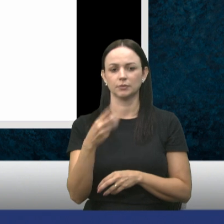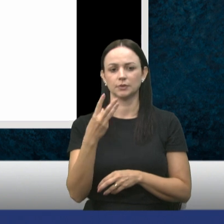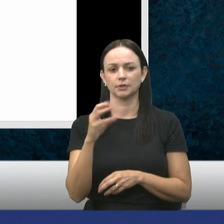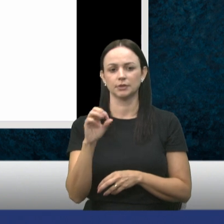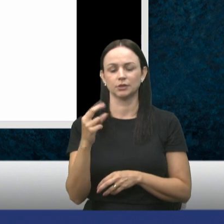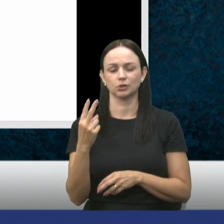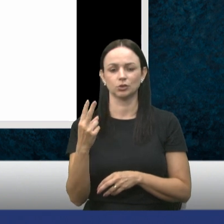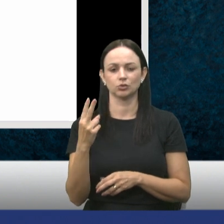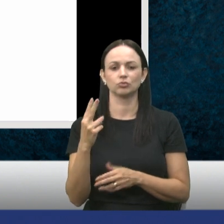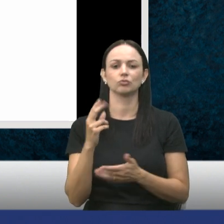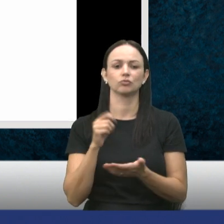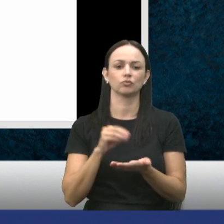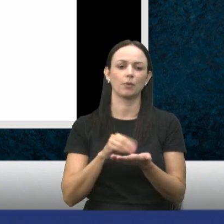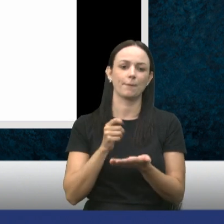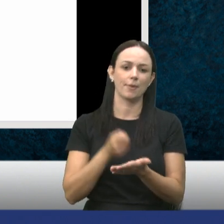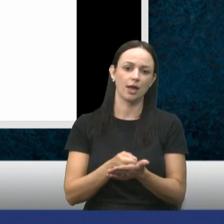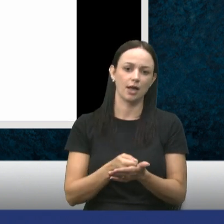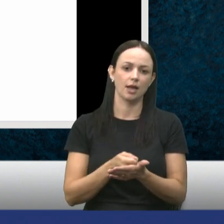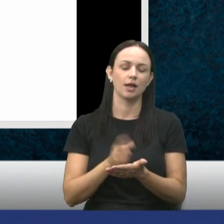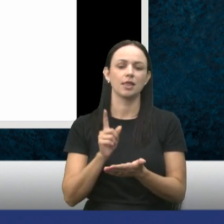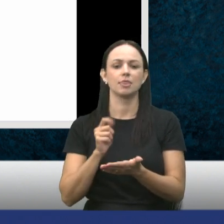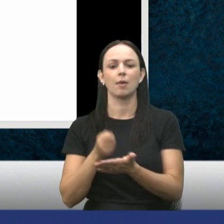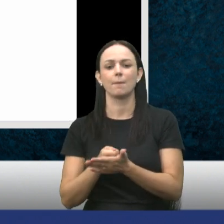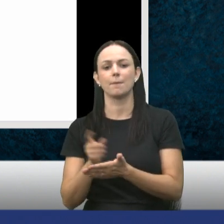1.646.302 de restos a pagar processados, e de restos a pagar não